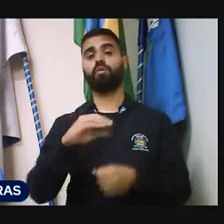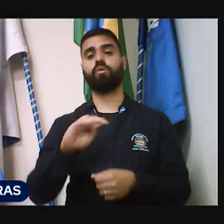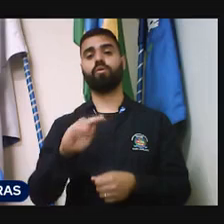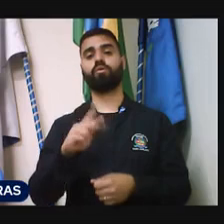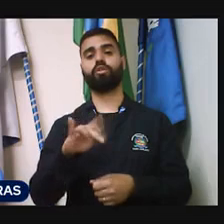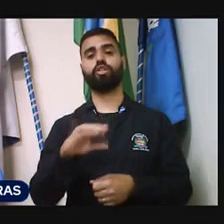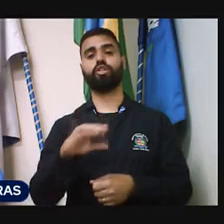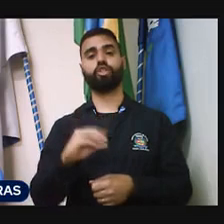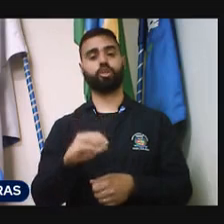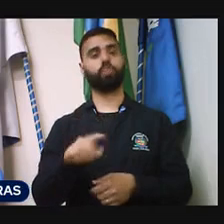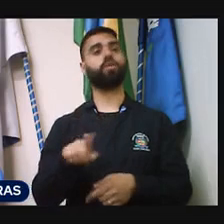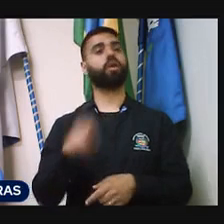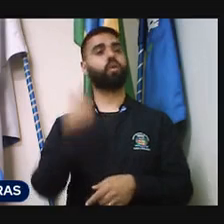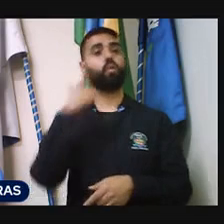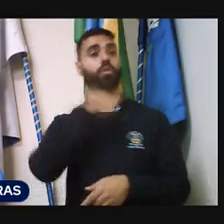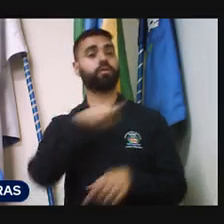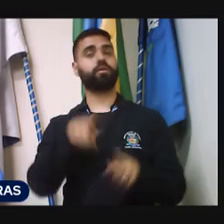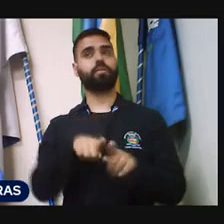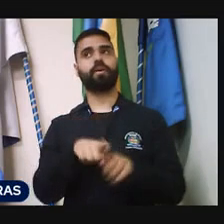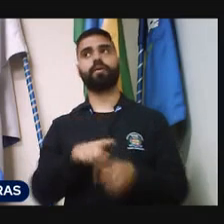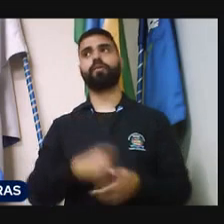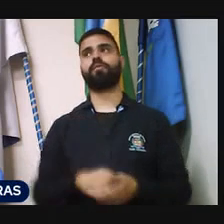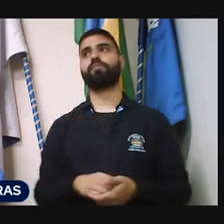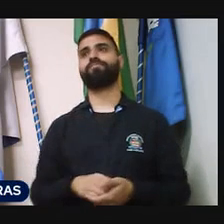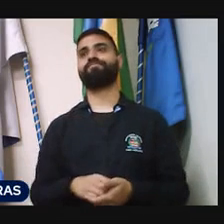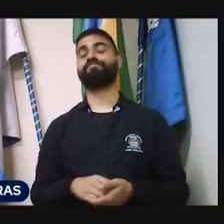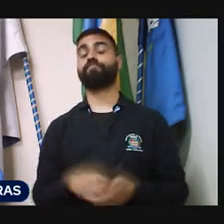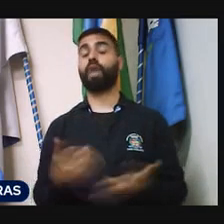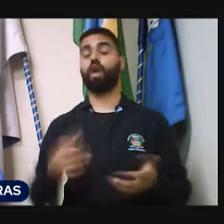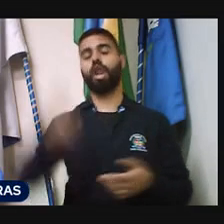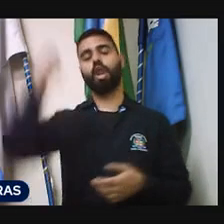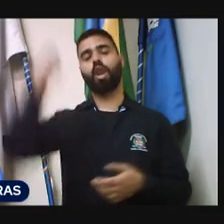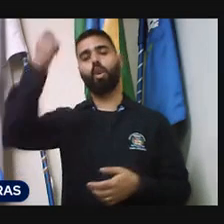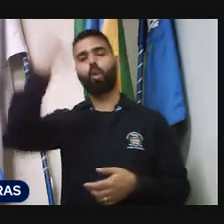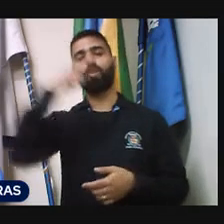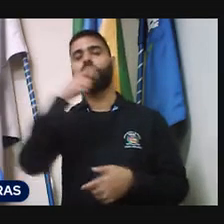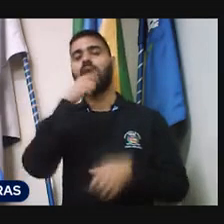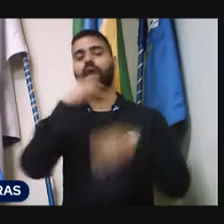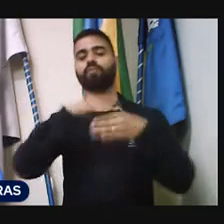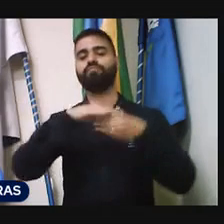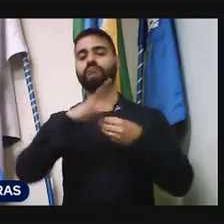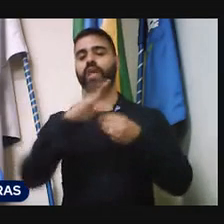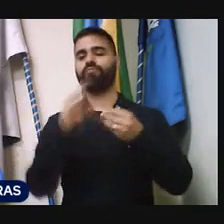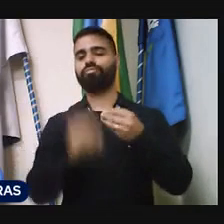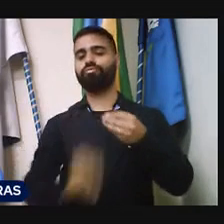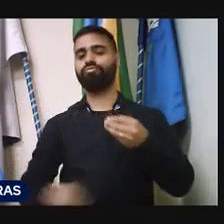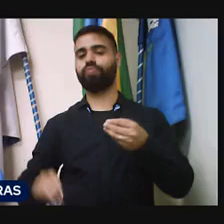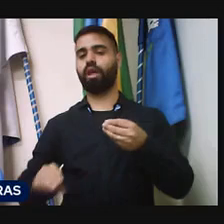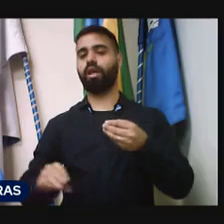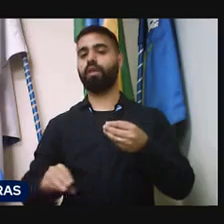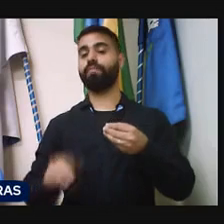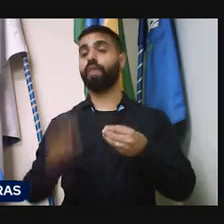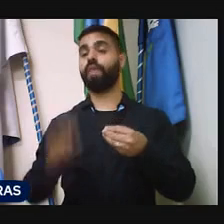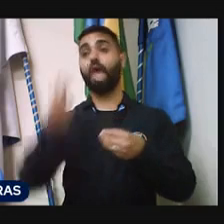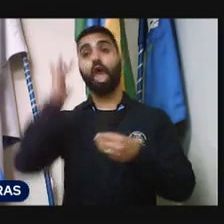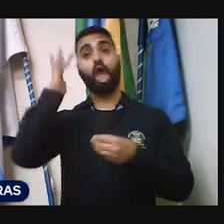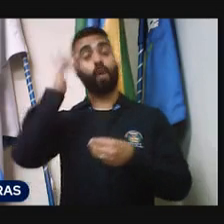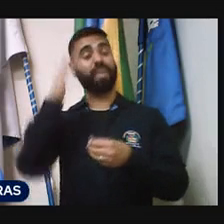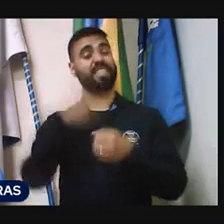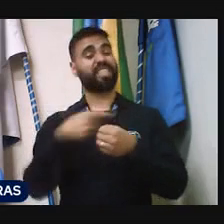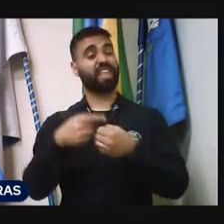da se arrumar também para o nosso município lâmpadas e rede esgoto mais uma vez eu vou falar acho que a nossa cidade vai começar a melhorar